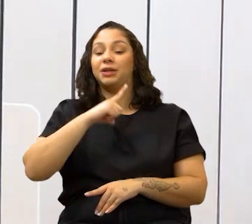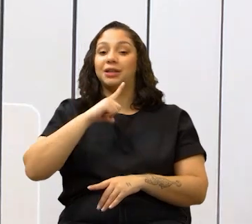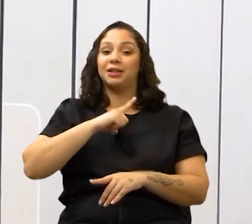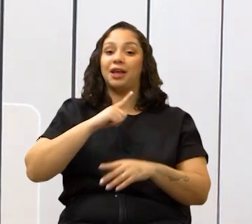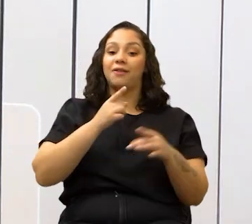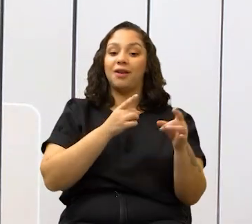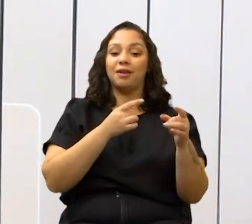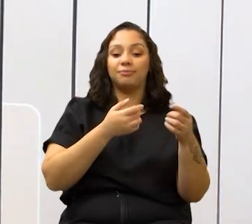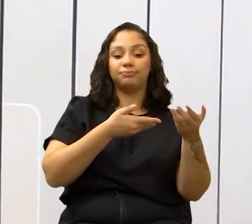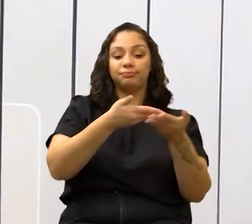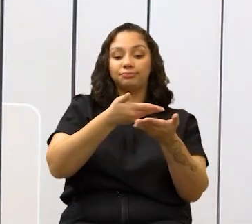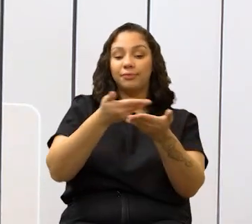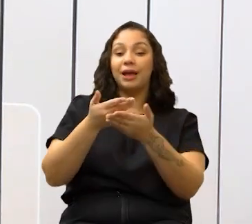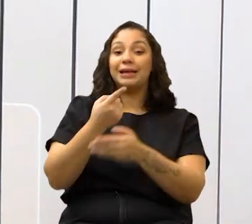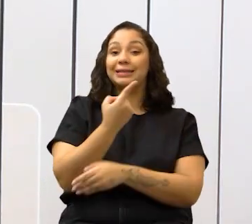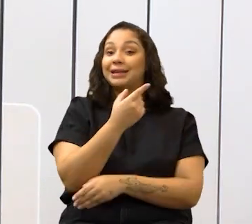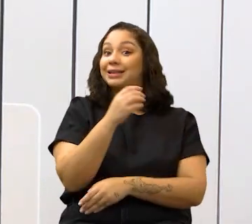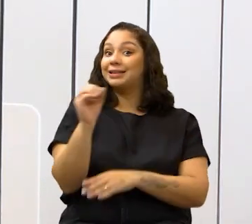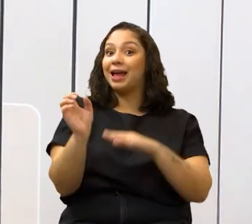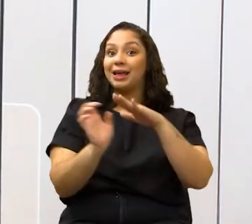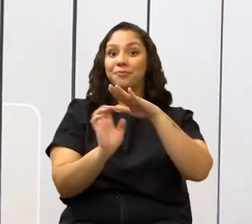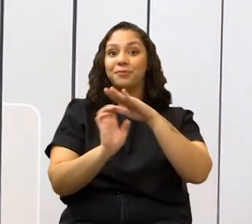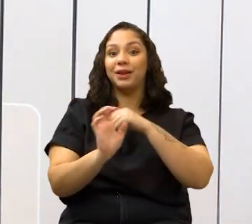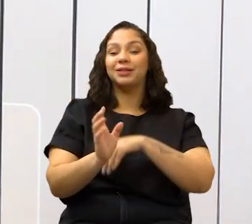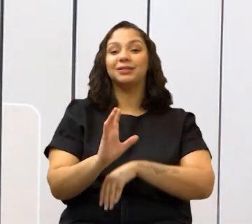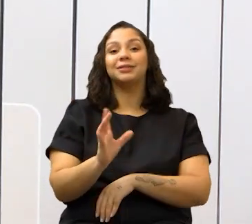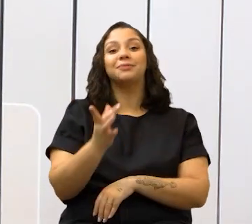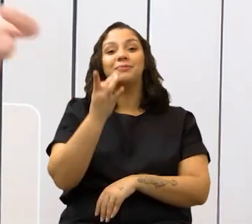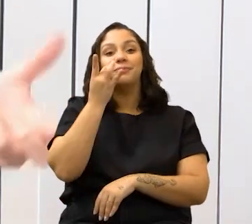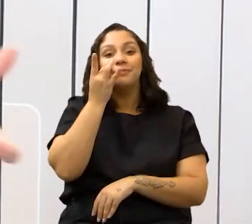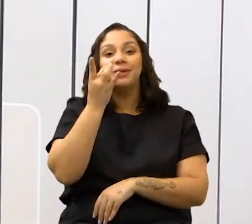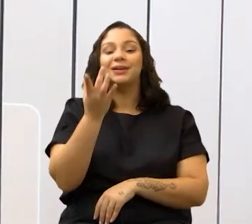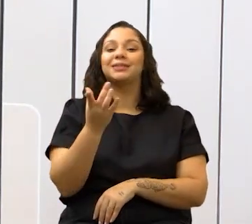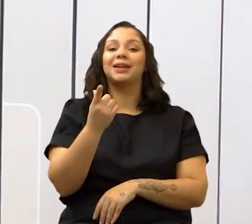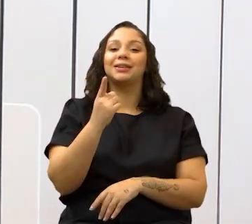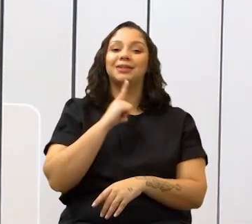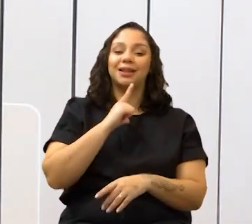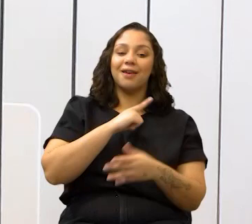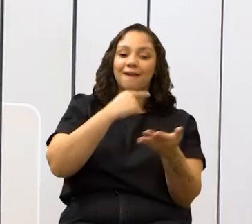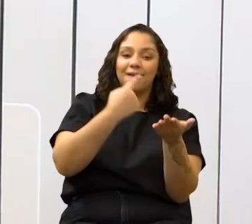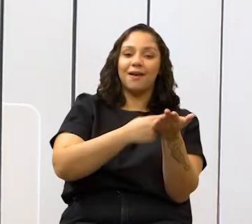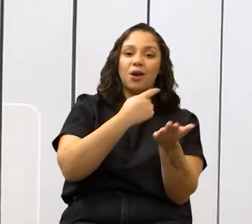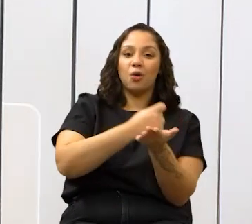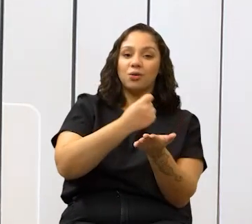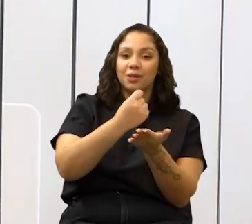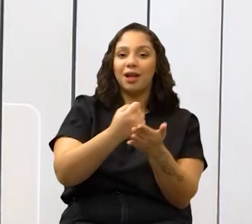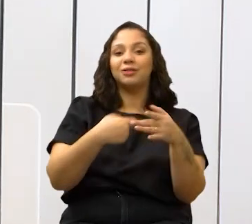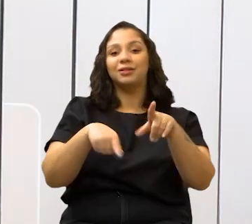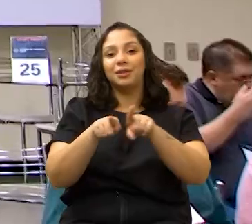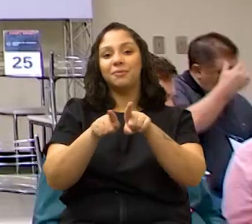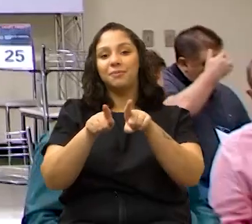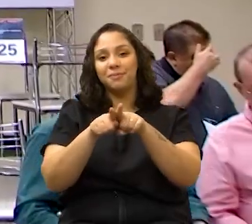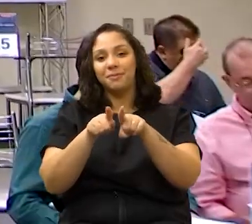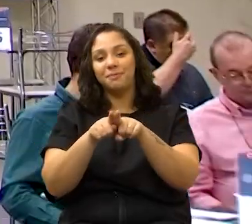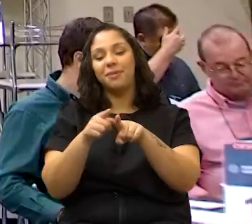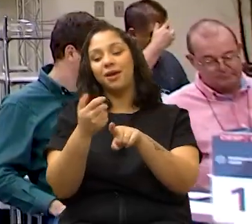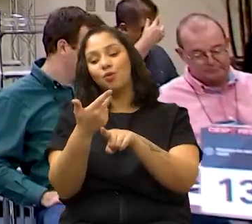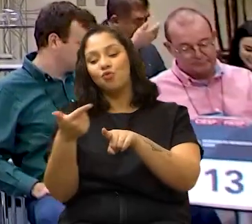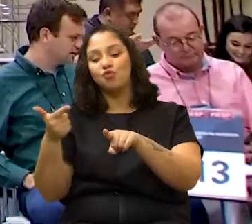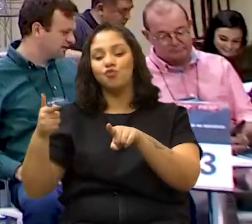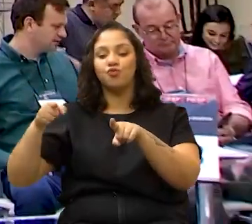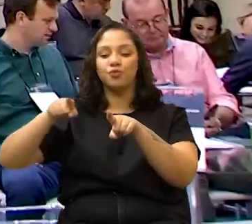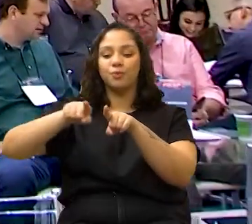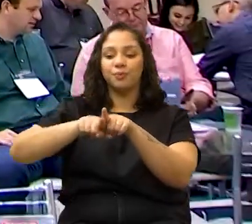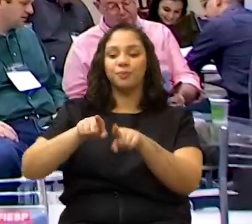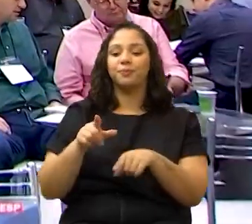negócios. Mais de 100 empresas estavam presentes para fechar contatos e também parcerias. Na quarta-feira,